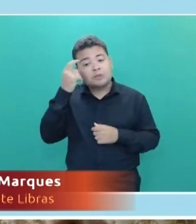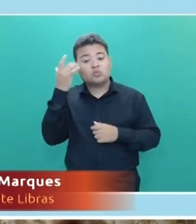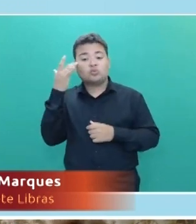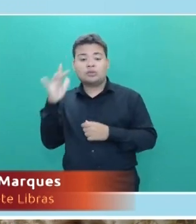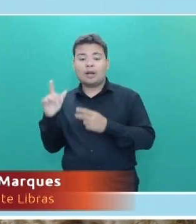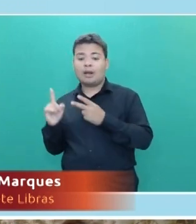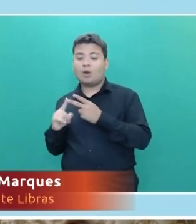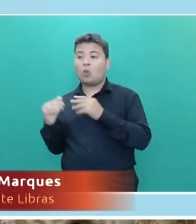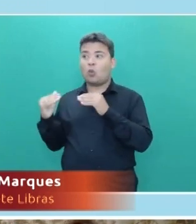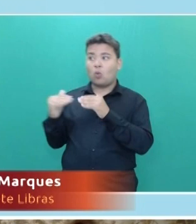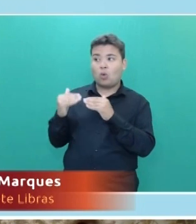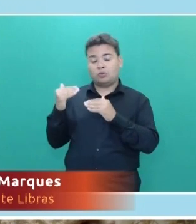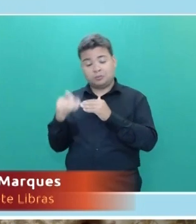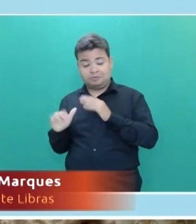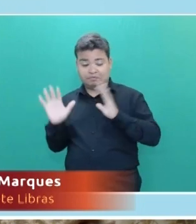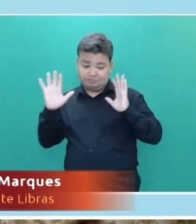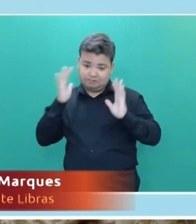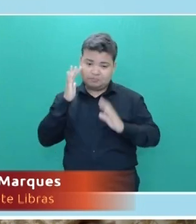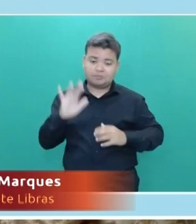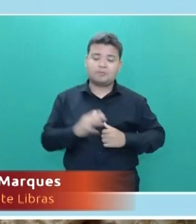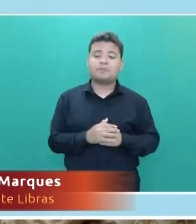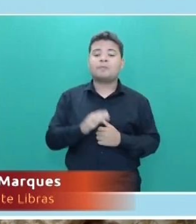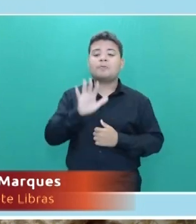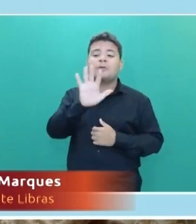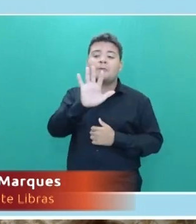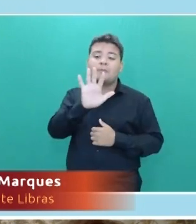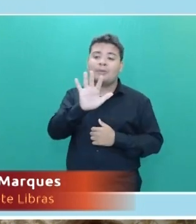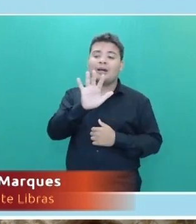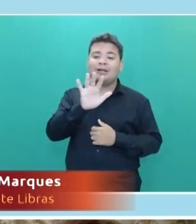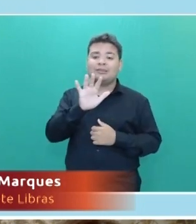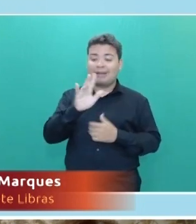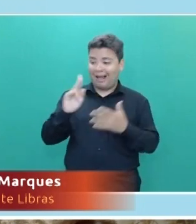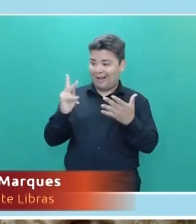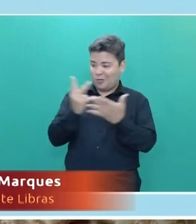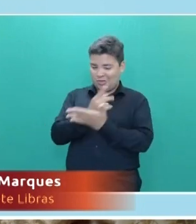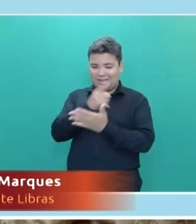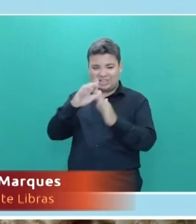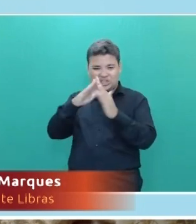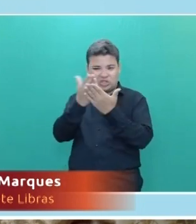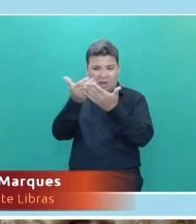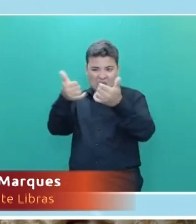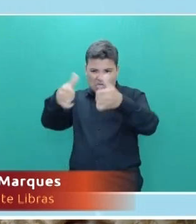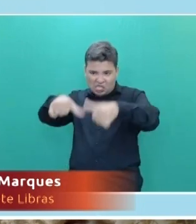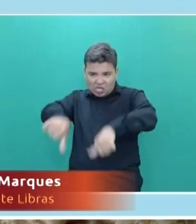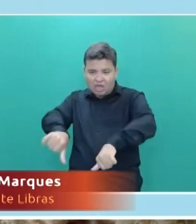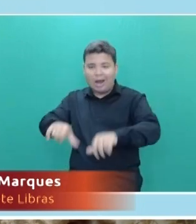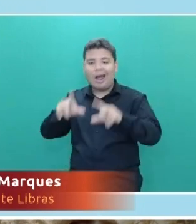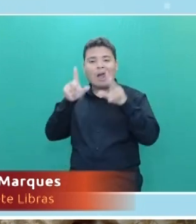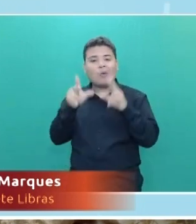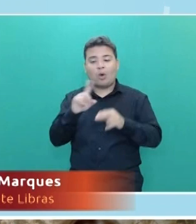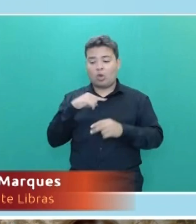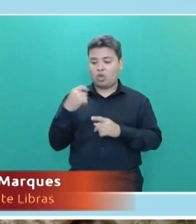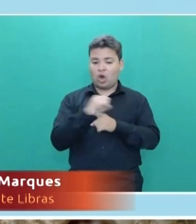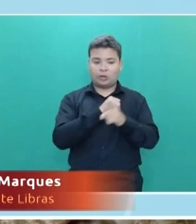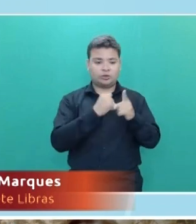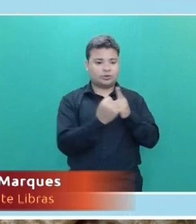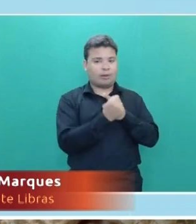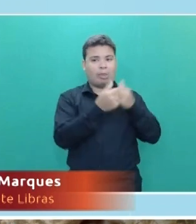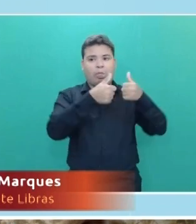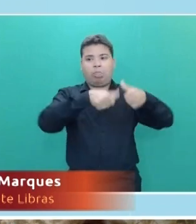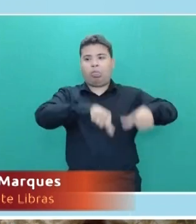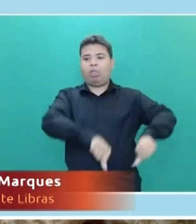mas assim, isso reflete o nosso adoecimento. Acho que a sociedade americana, quando a gente assistia às